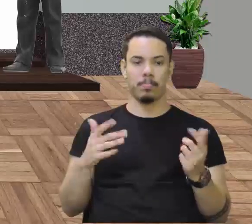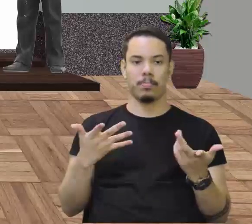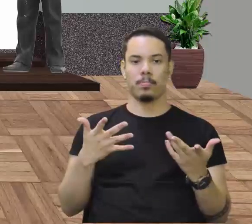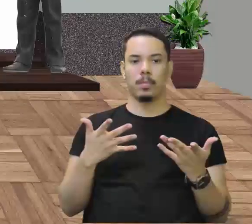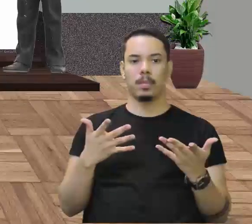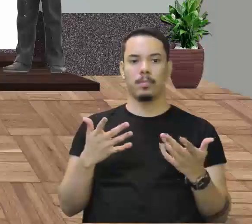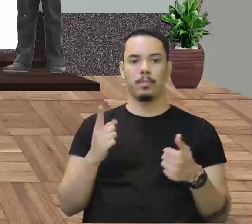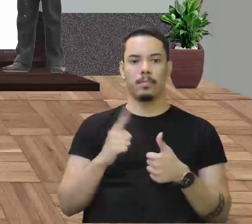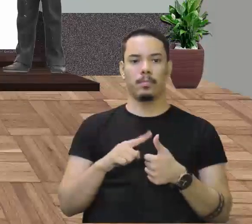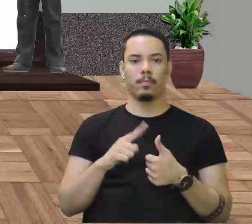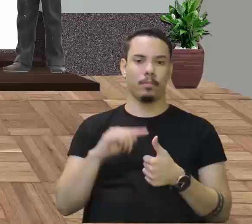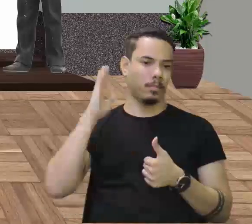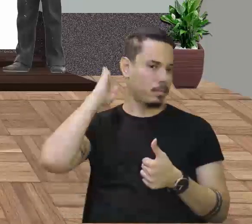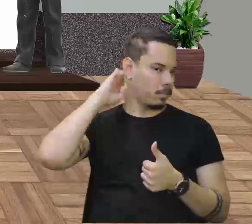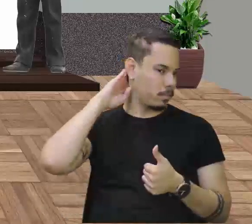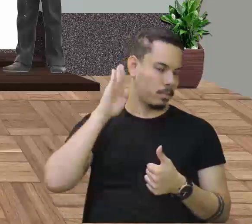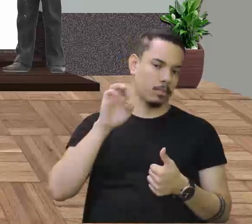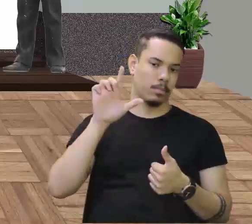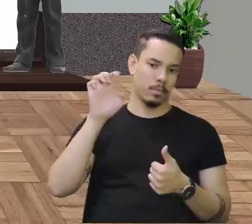Brasília. Constrói a